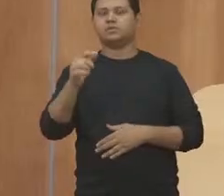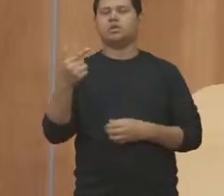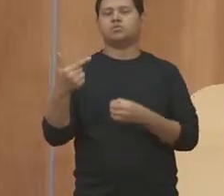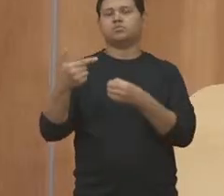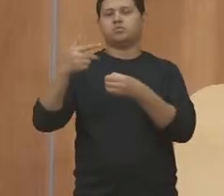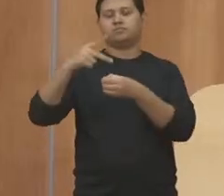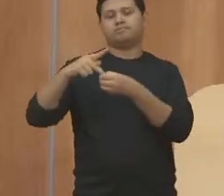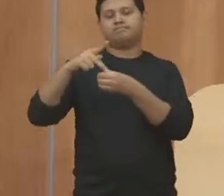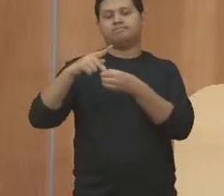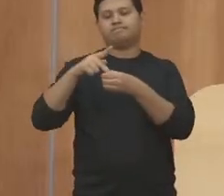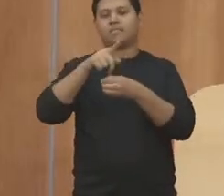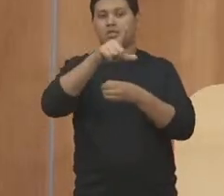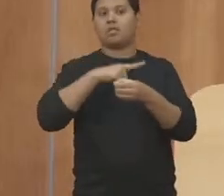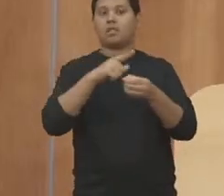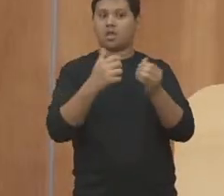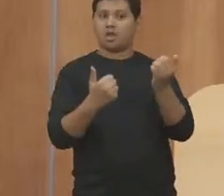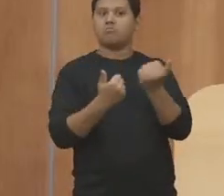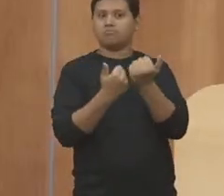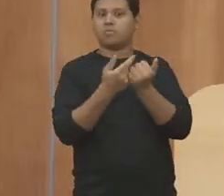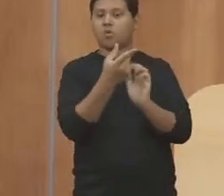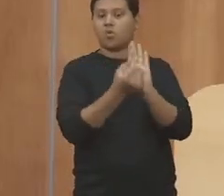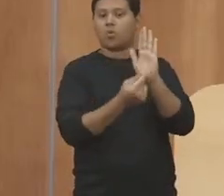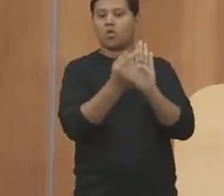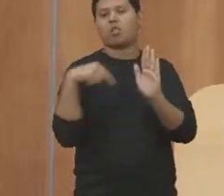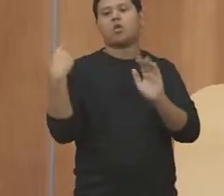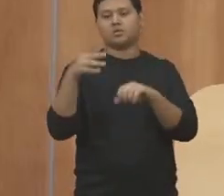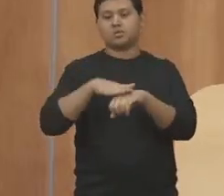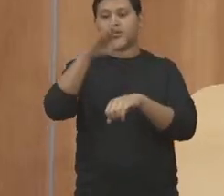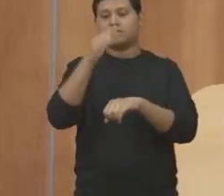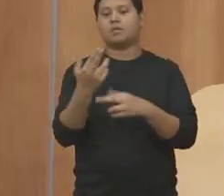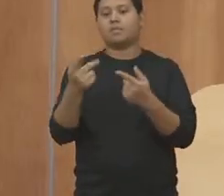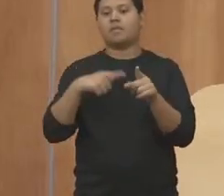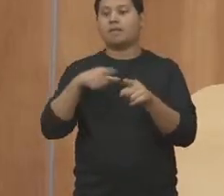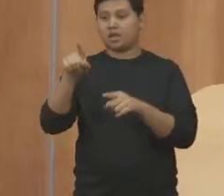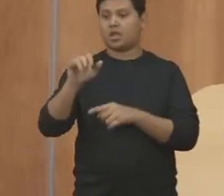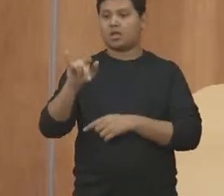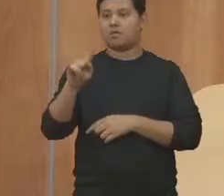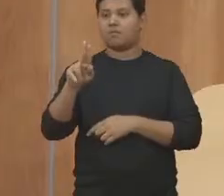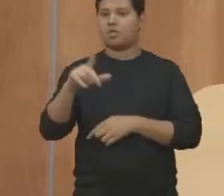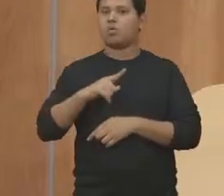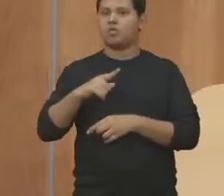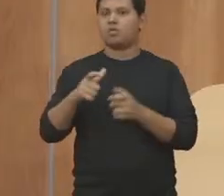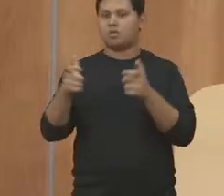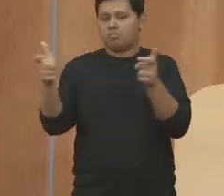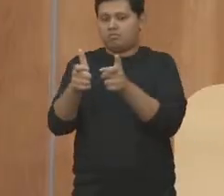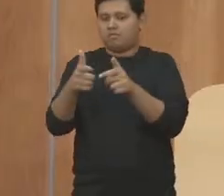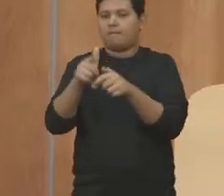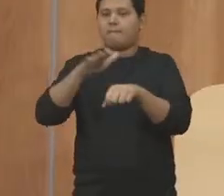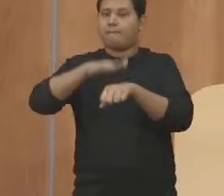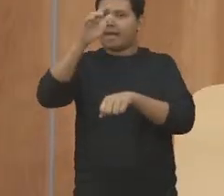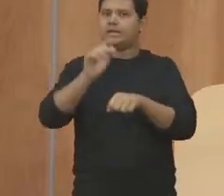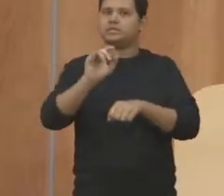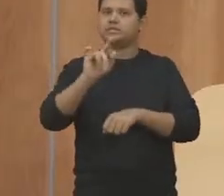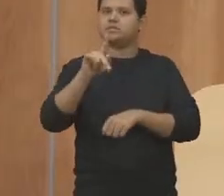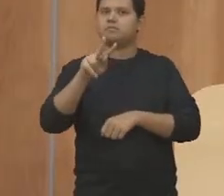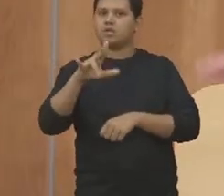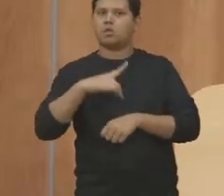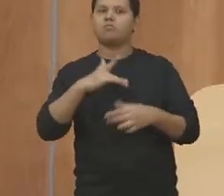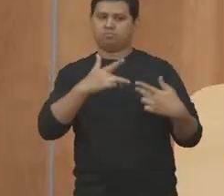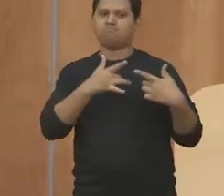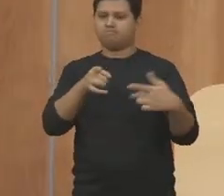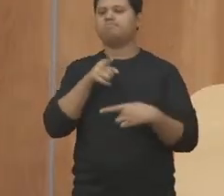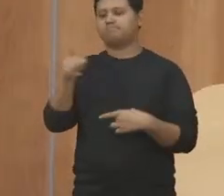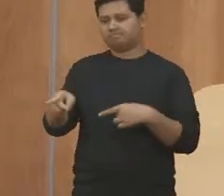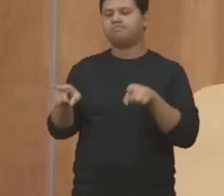de bombeamento da Petrobras, ela recebe mais do que a gente recebe de PTU, tendo uma população muito menor. Óbvio que existe o mérito, que eu